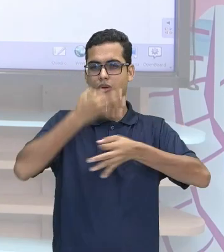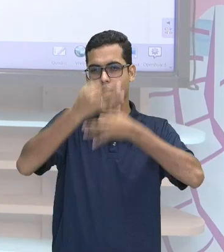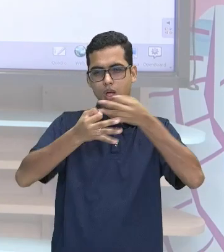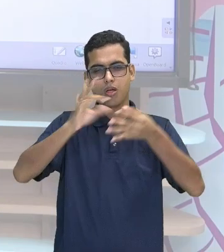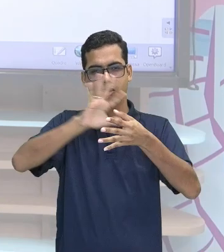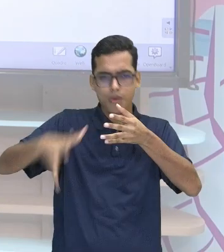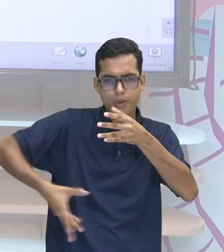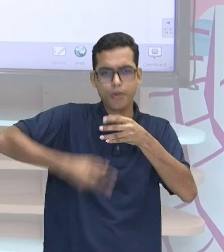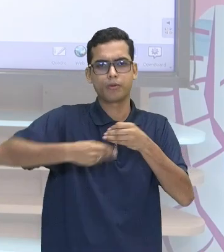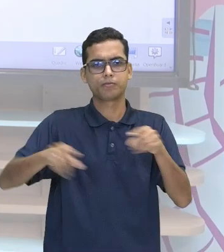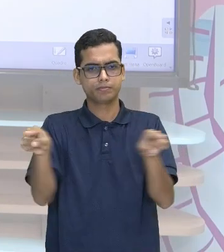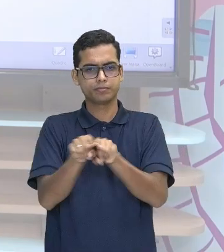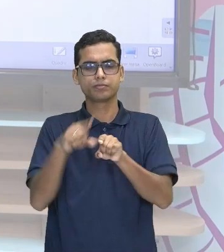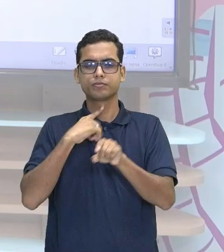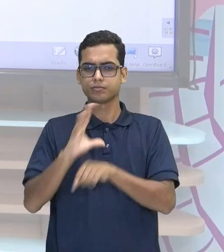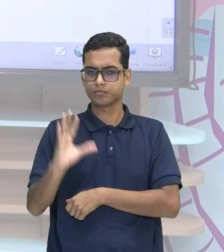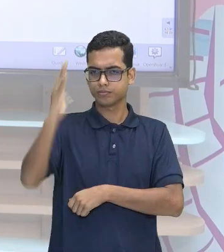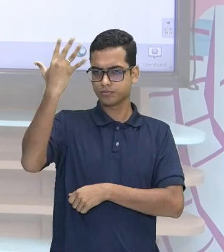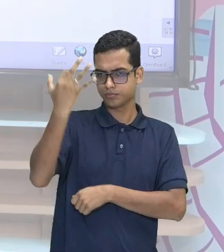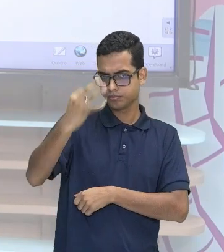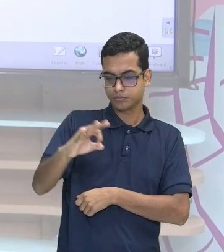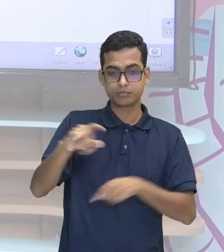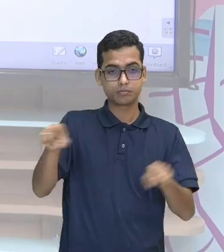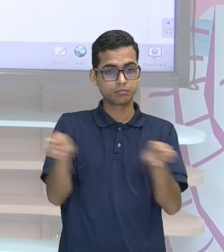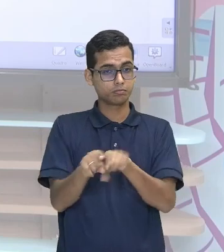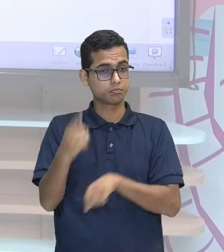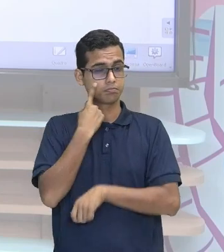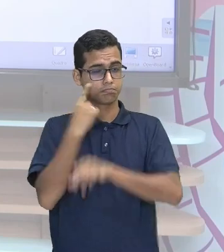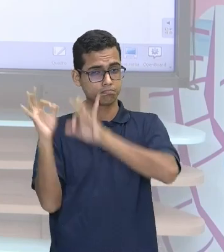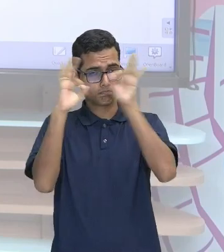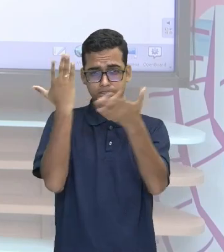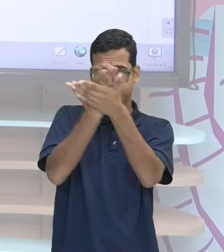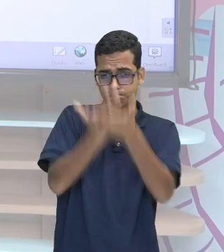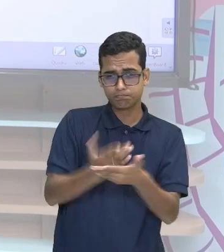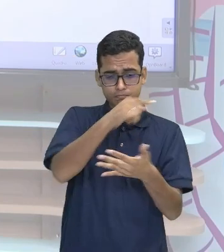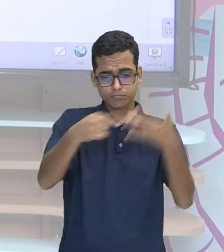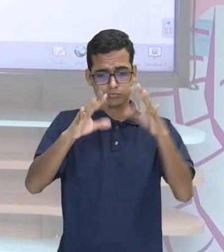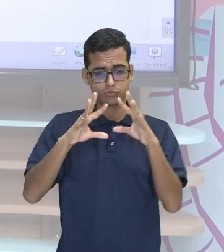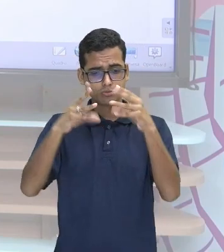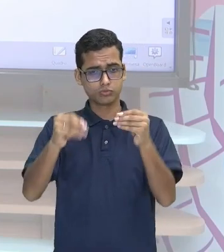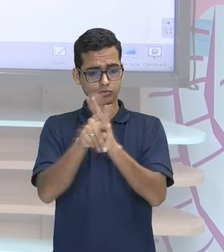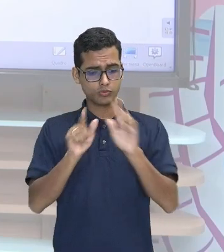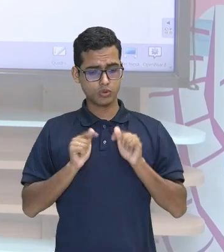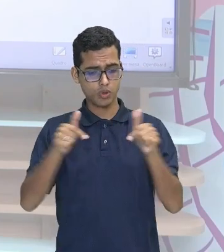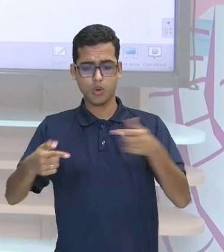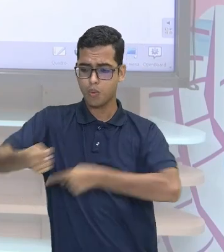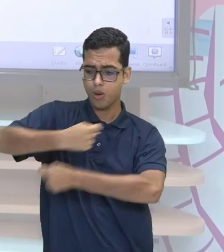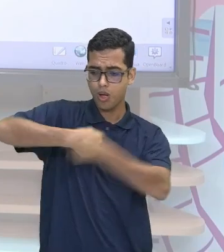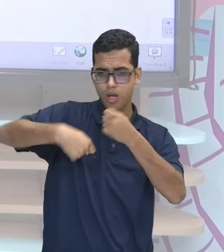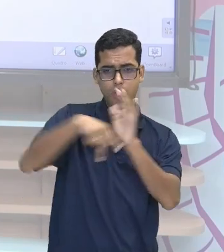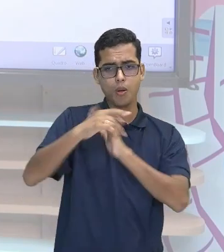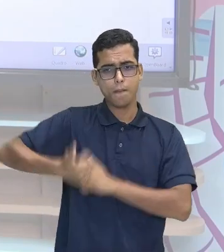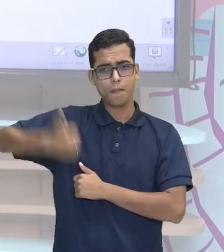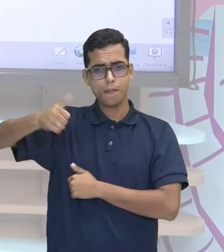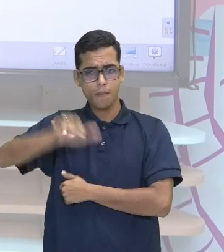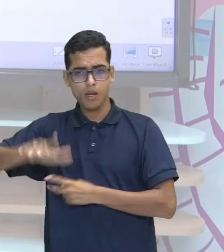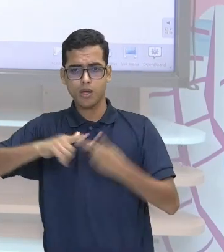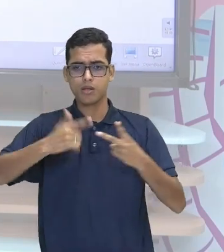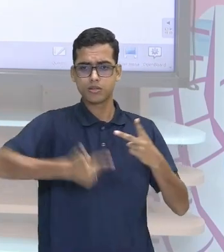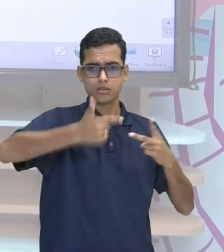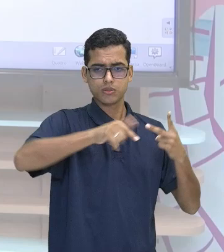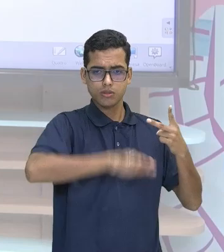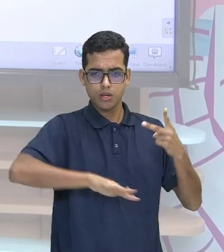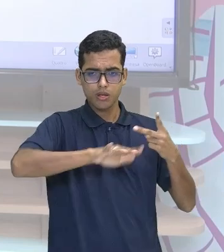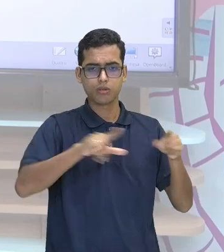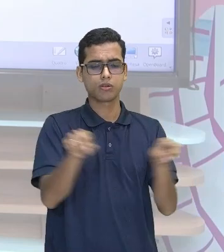relação aí algumas dessas questões. Então, nós observamos todas essas atividades econômicas do setor primário, do setor secundário,